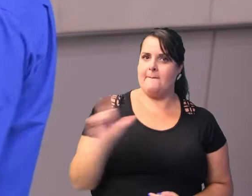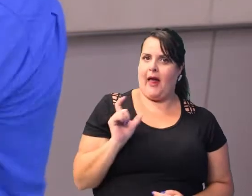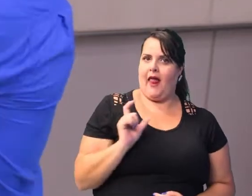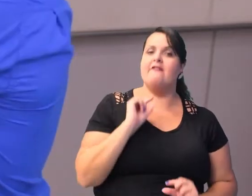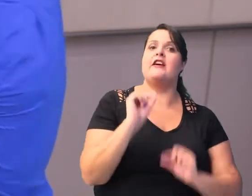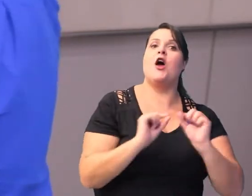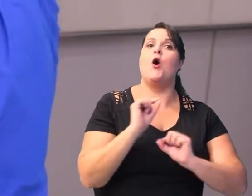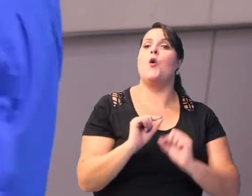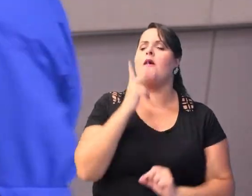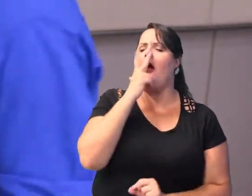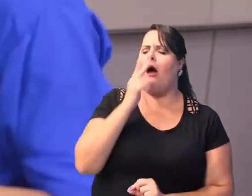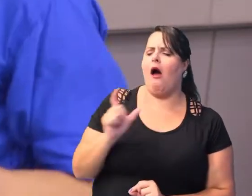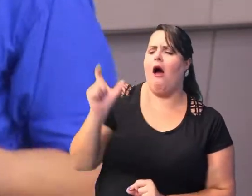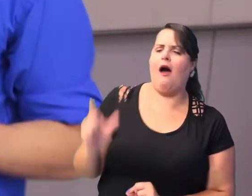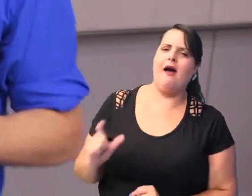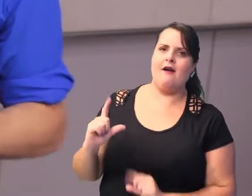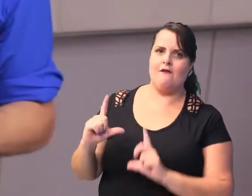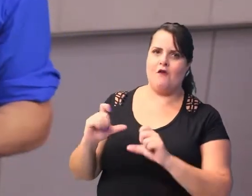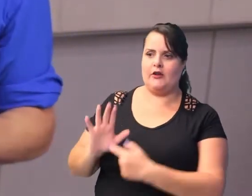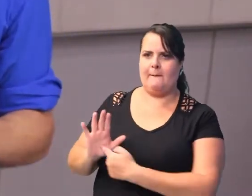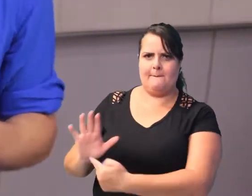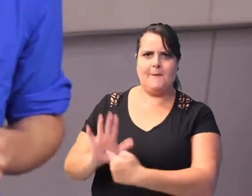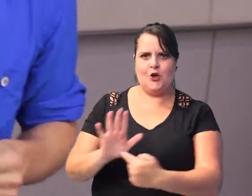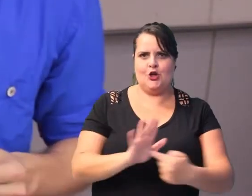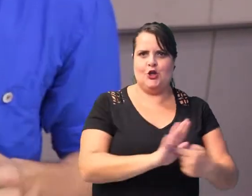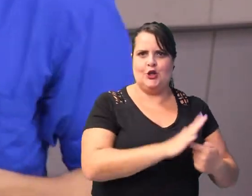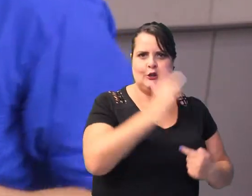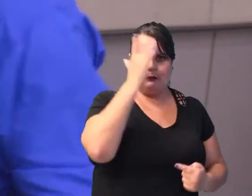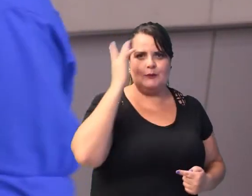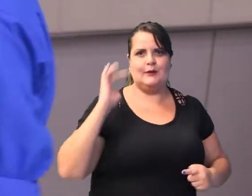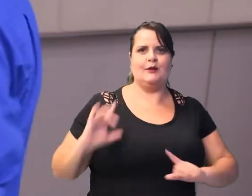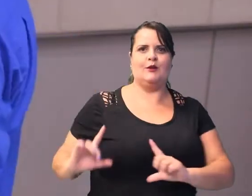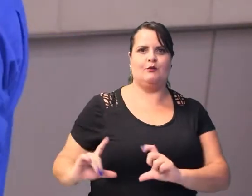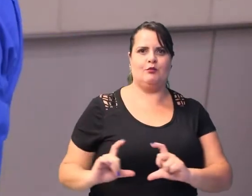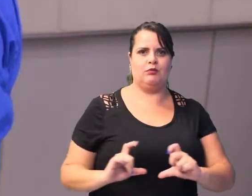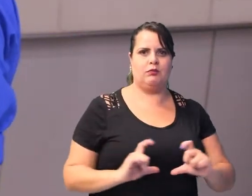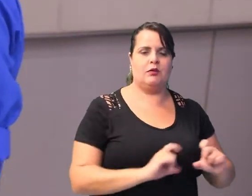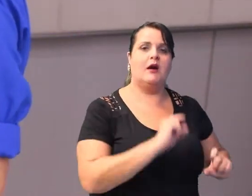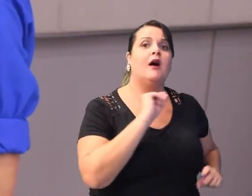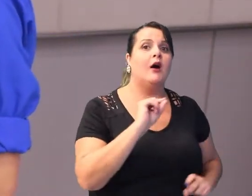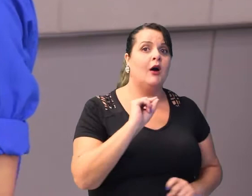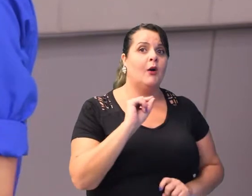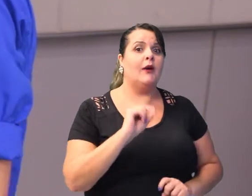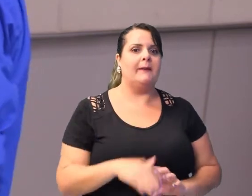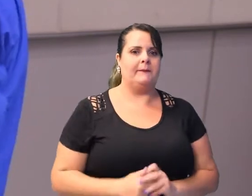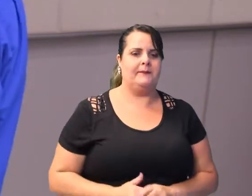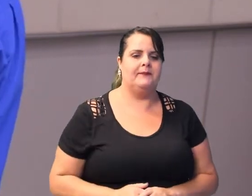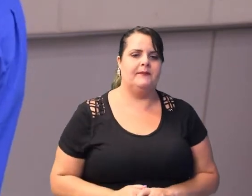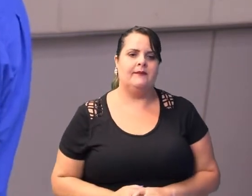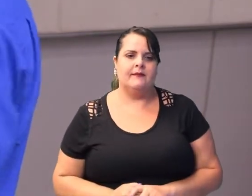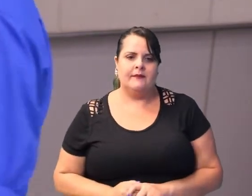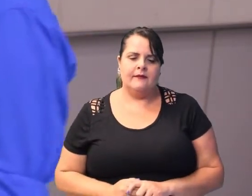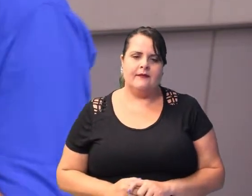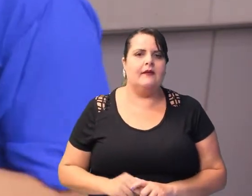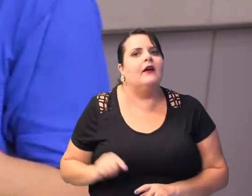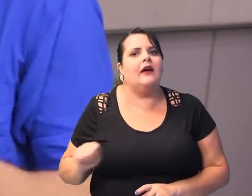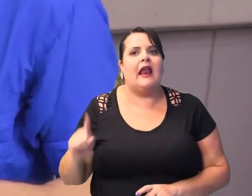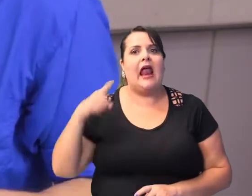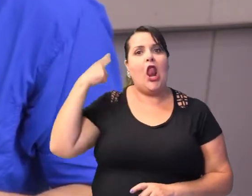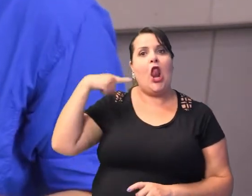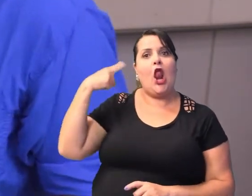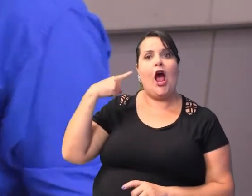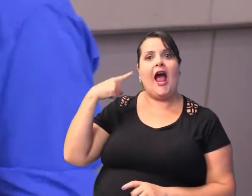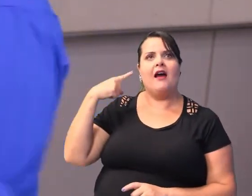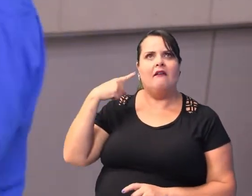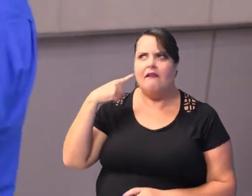quiser eu vi eu tenho uma foto sua e mostrar pra todo mundo pra pegar uma chance de falar a sério então vou falar pra vocês e